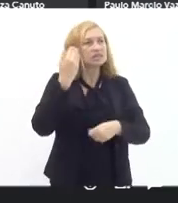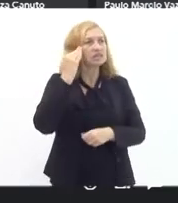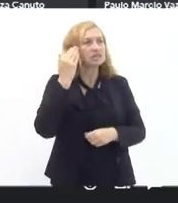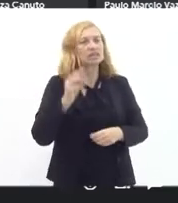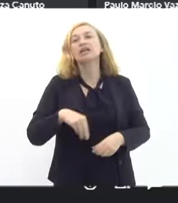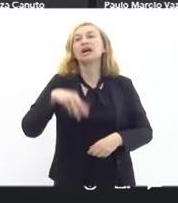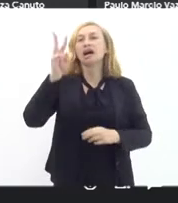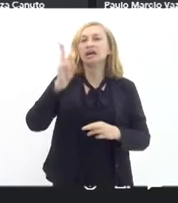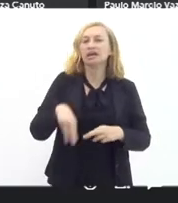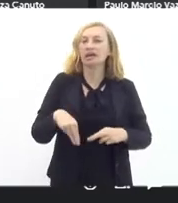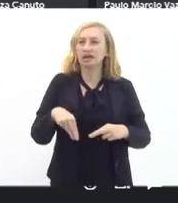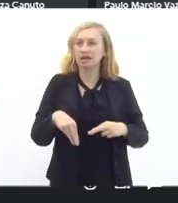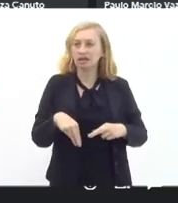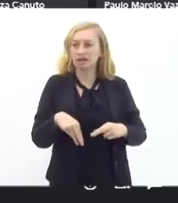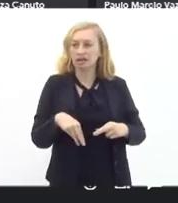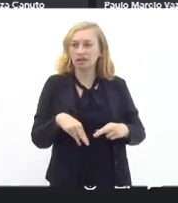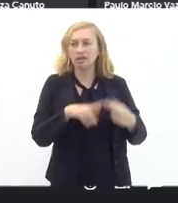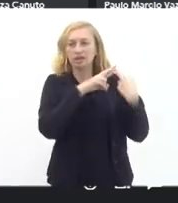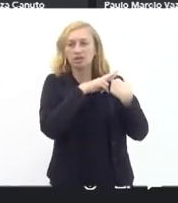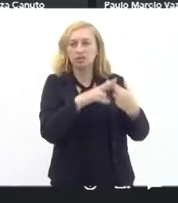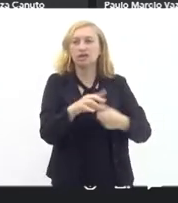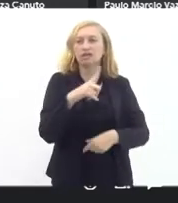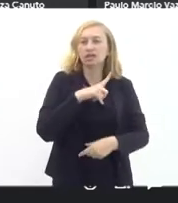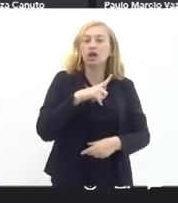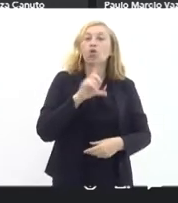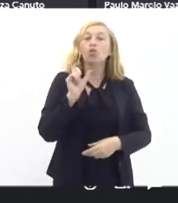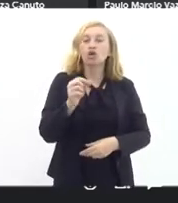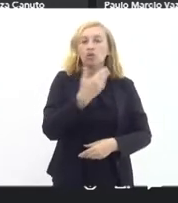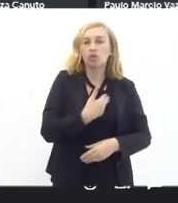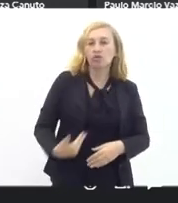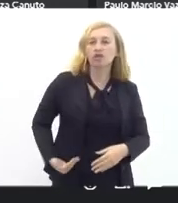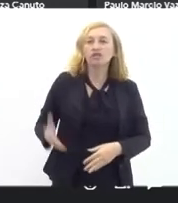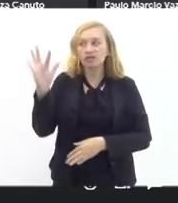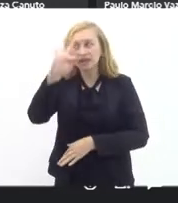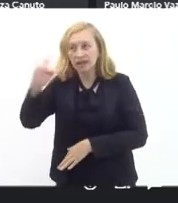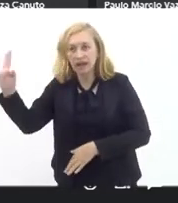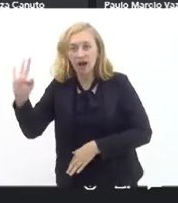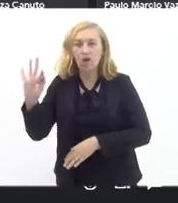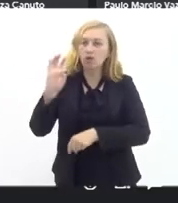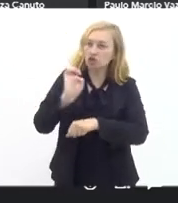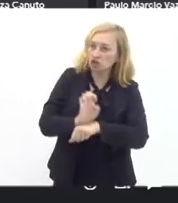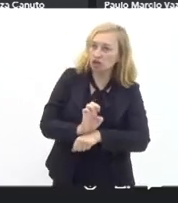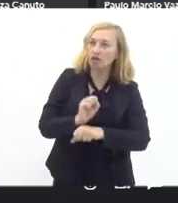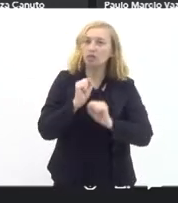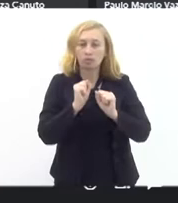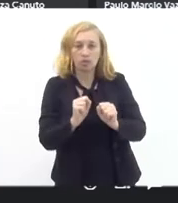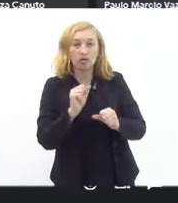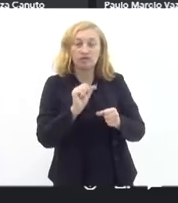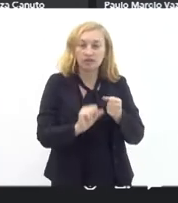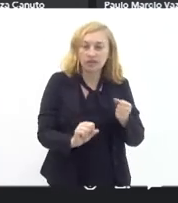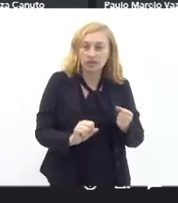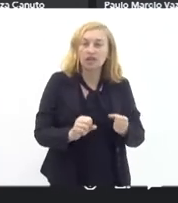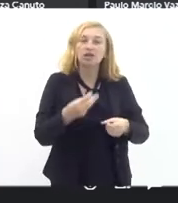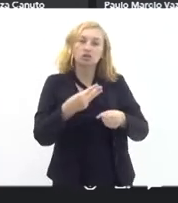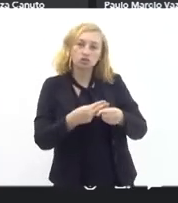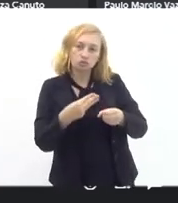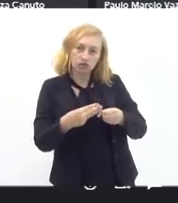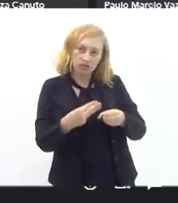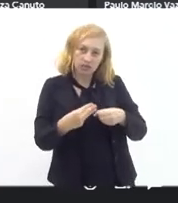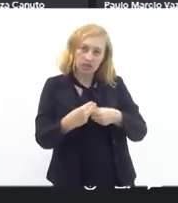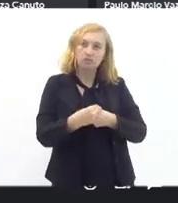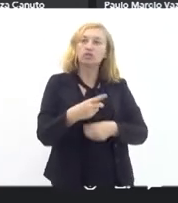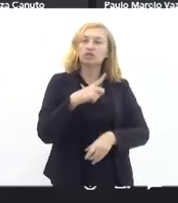suas responsabilidades, o que o governo federal deve fazer, o que o governo do estado pode fazer e o que os municípios têm